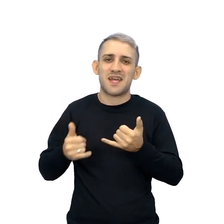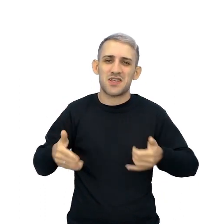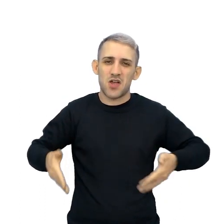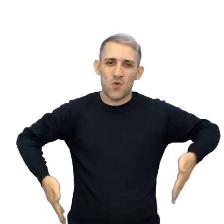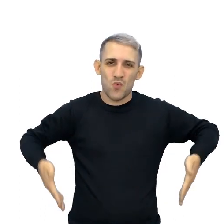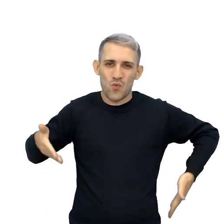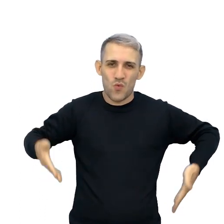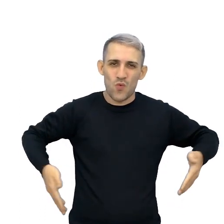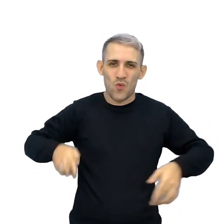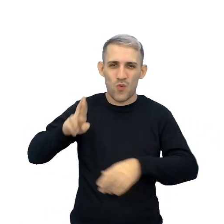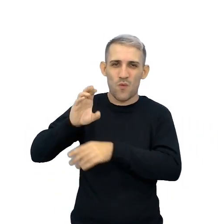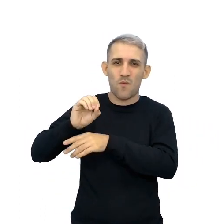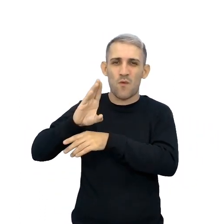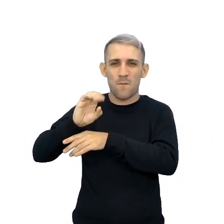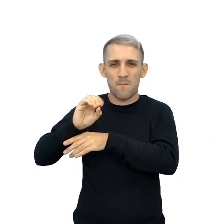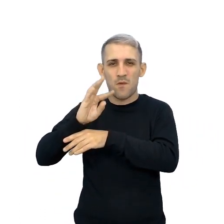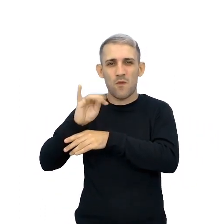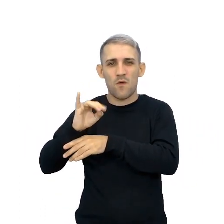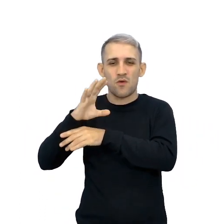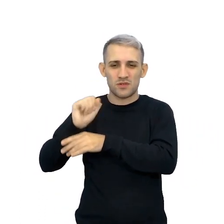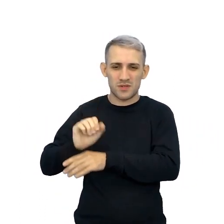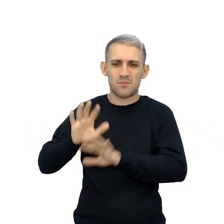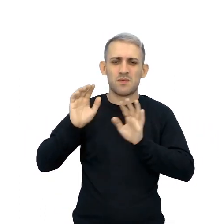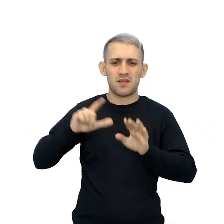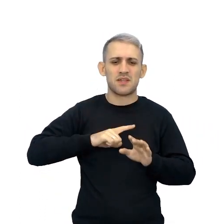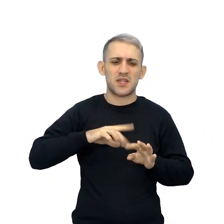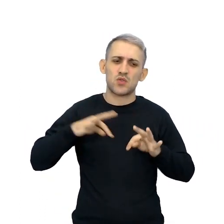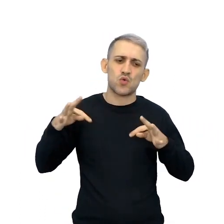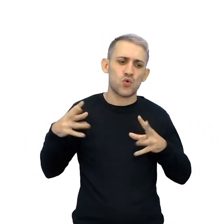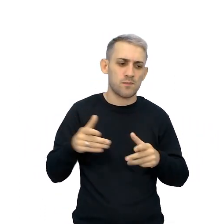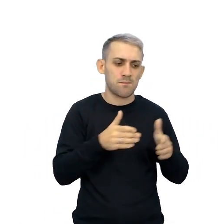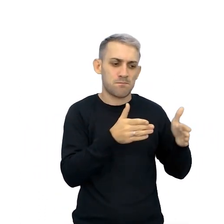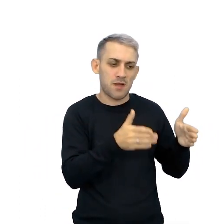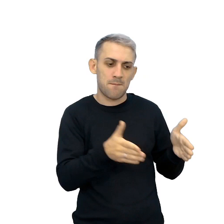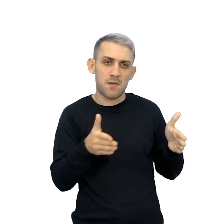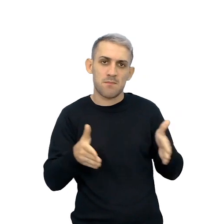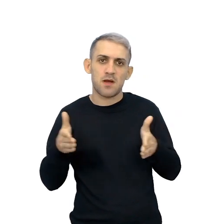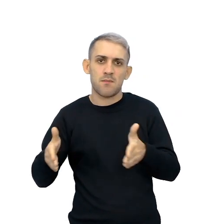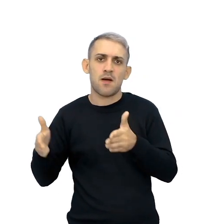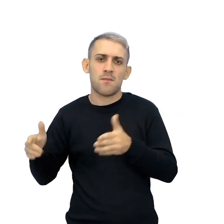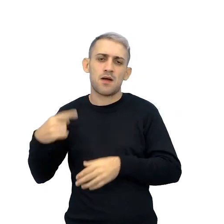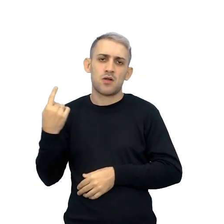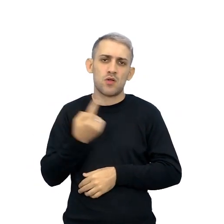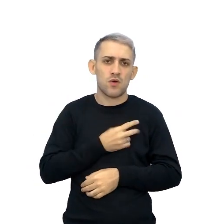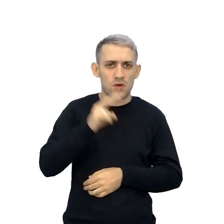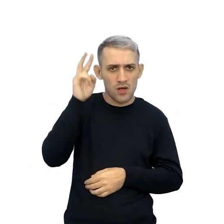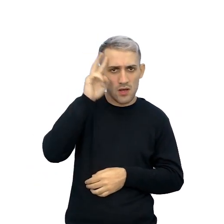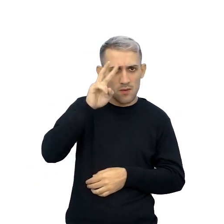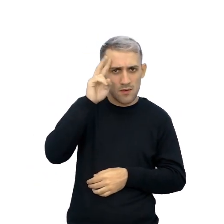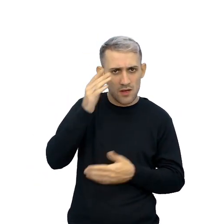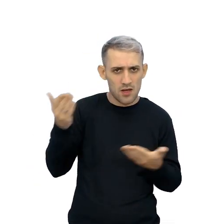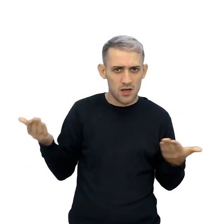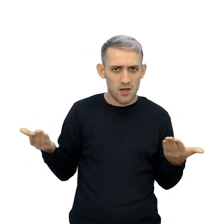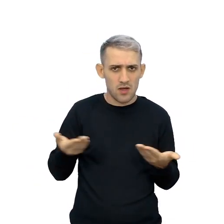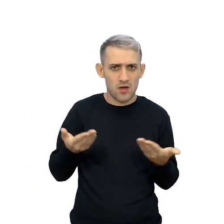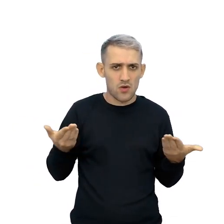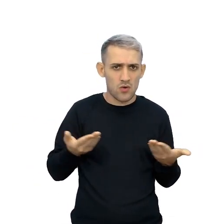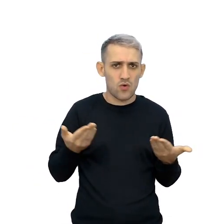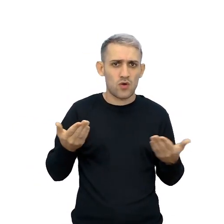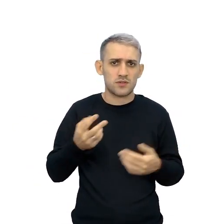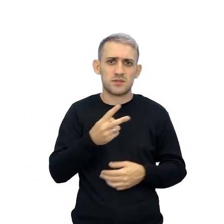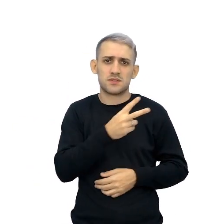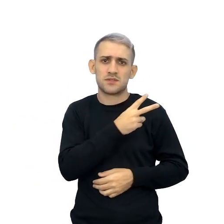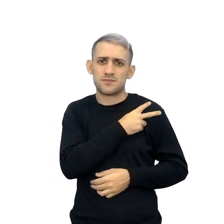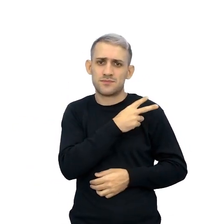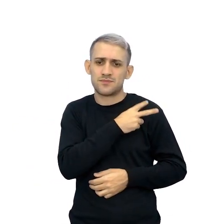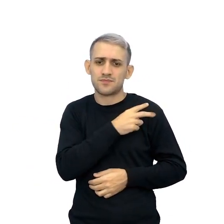robótica, né? Vou usar esse termo, mas é todo um processo. E só então resgatando aqui na segunda série, como o Everaldo observou